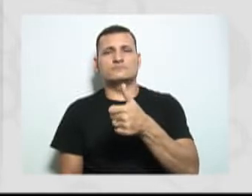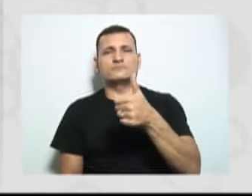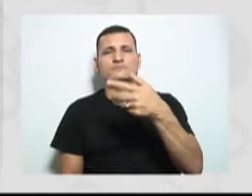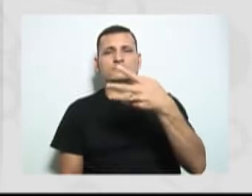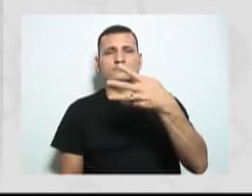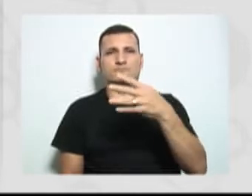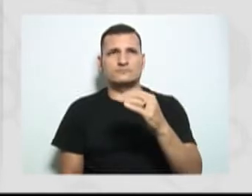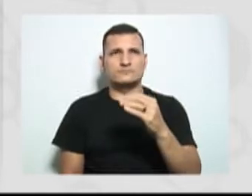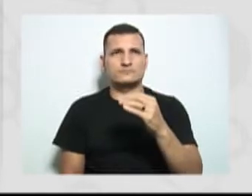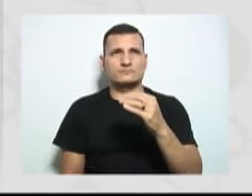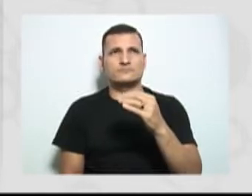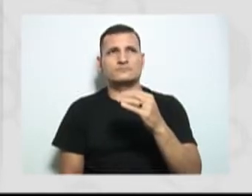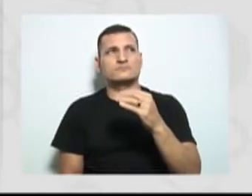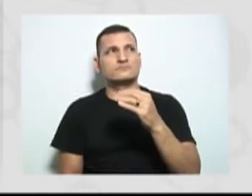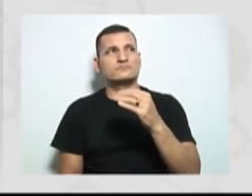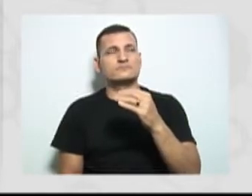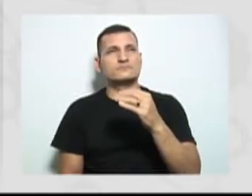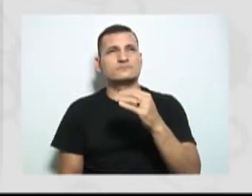12.140.